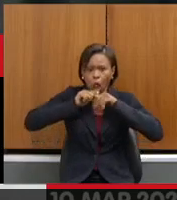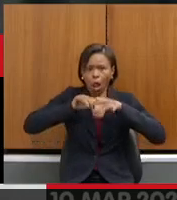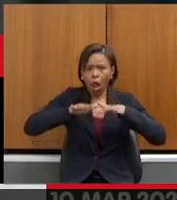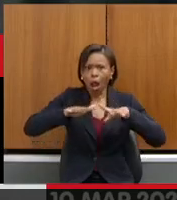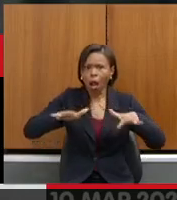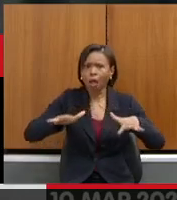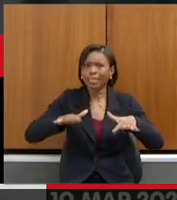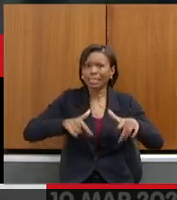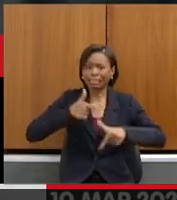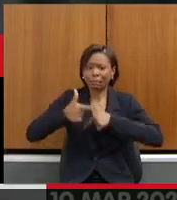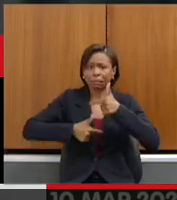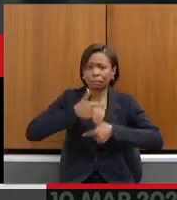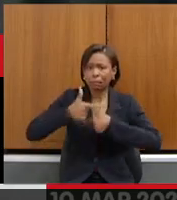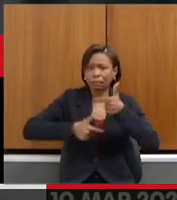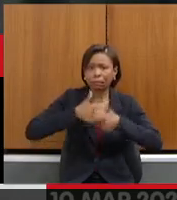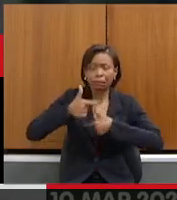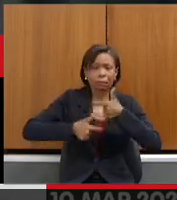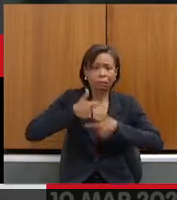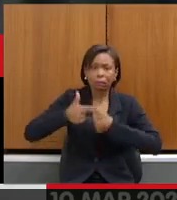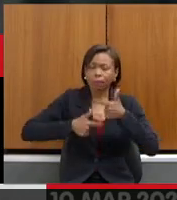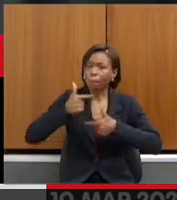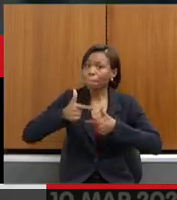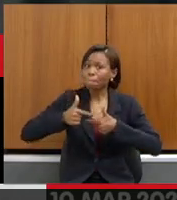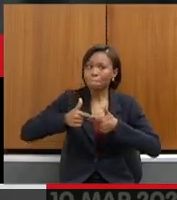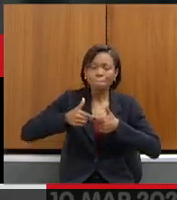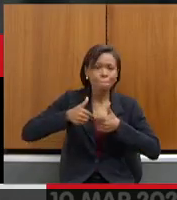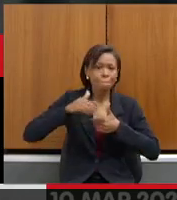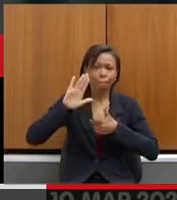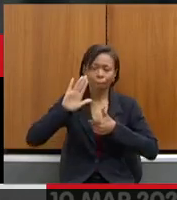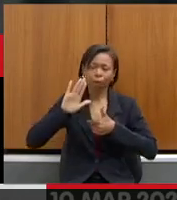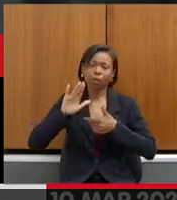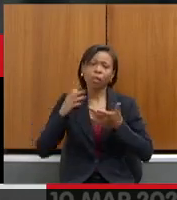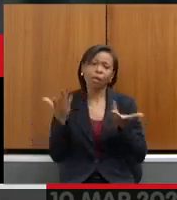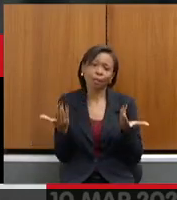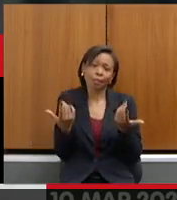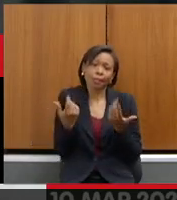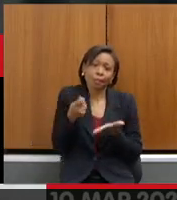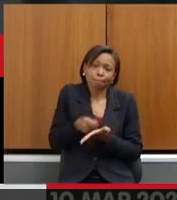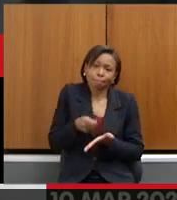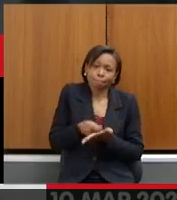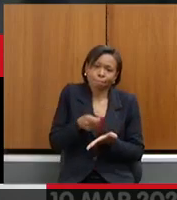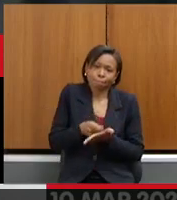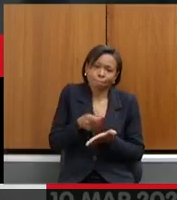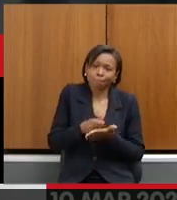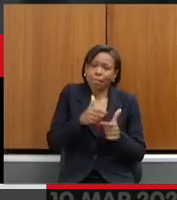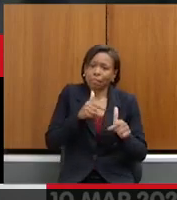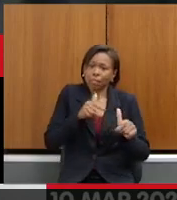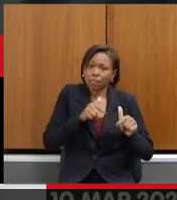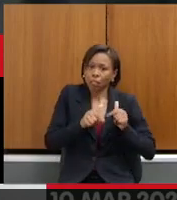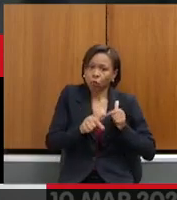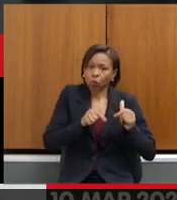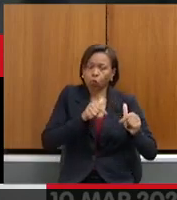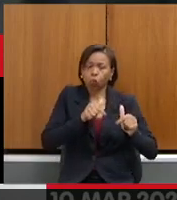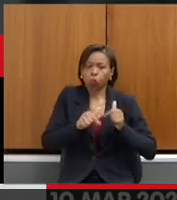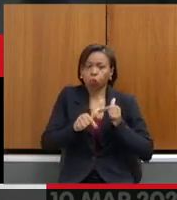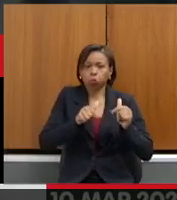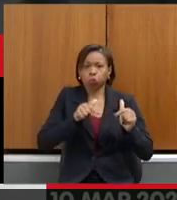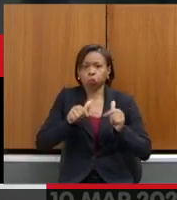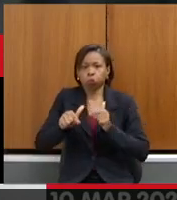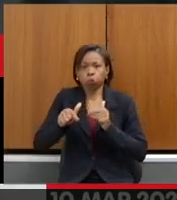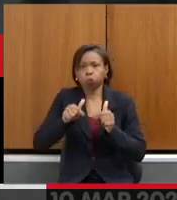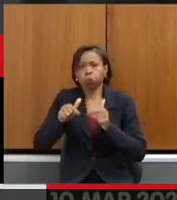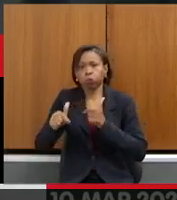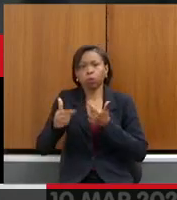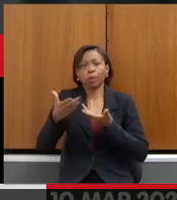sobremaneira e nós é de uma certa forma passamos a ter também obrigatoriedade tinha uma força de trabalho grande ficar